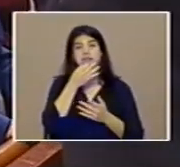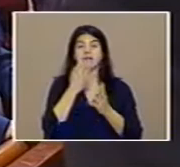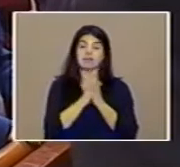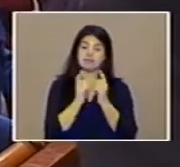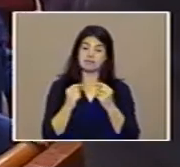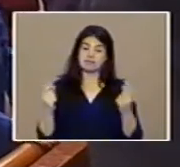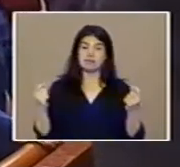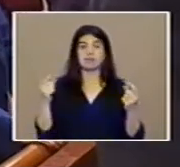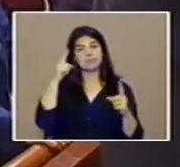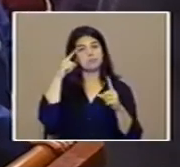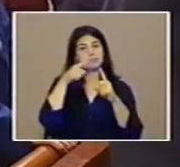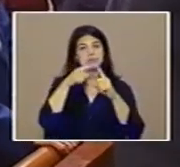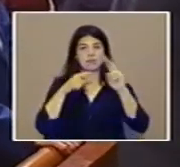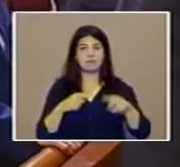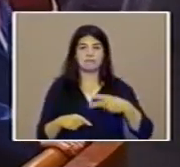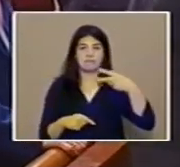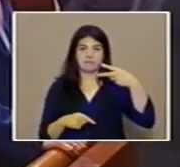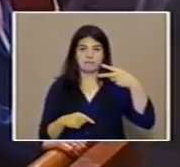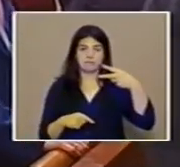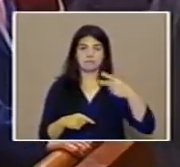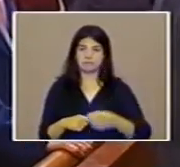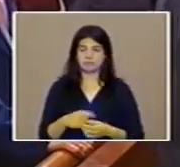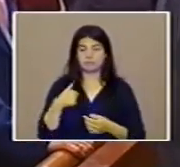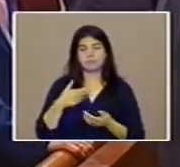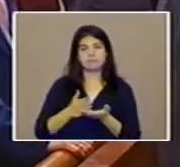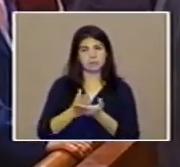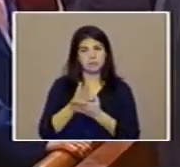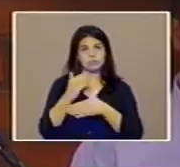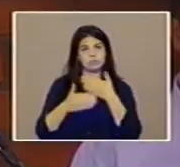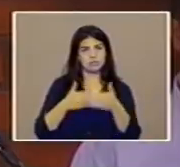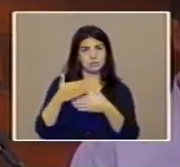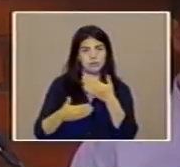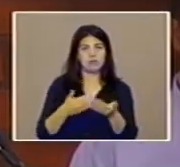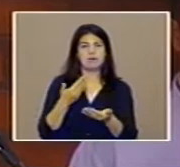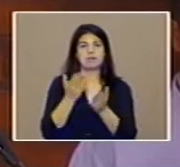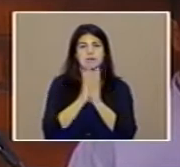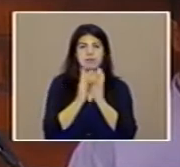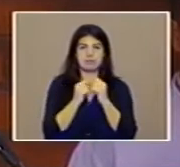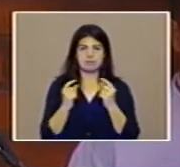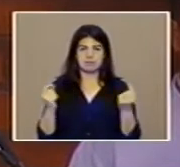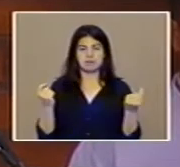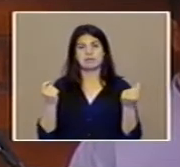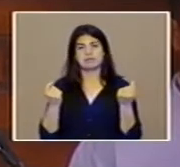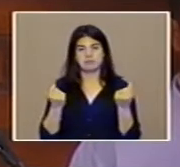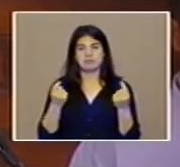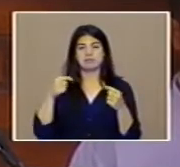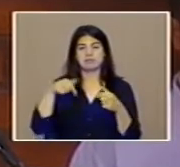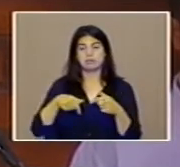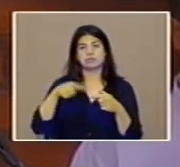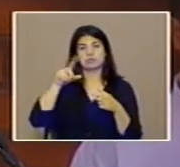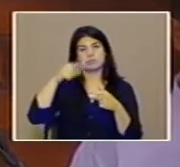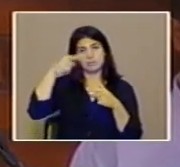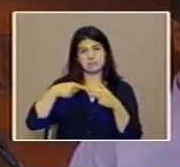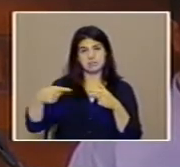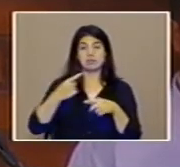rezamos e vamos continuar a rezar por esta intenção ao longo da semana na certeza de que horas são